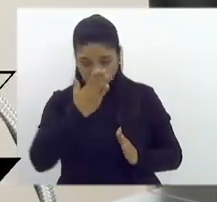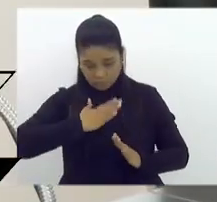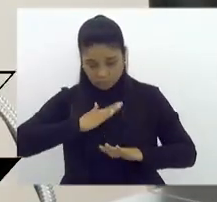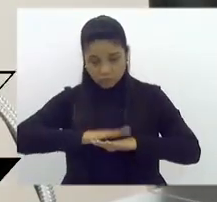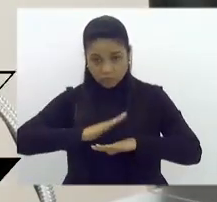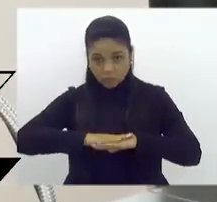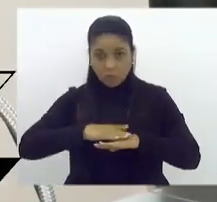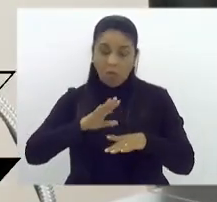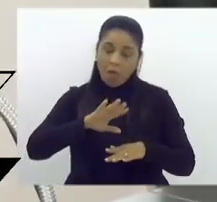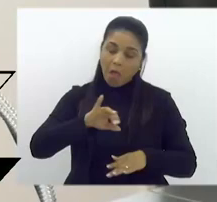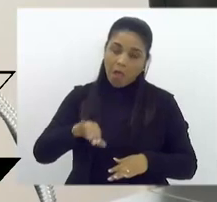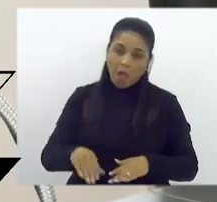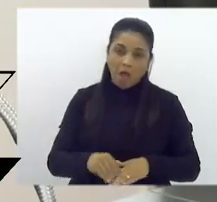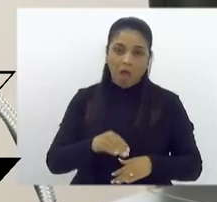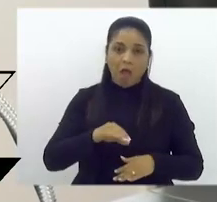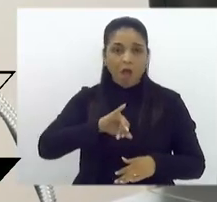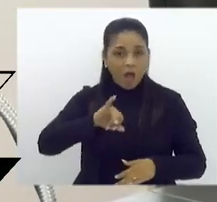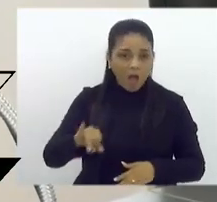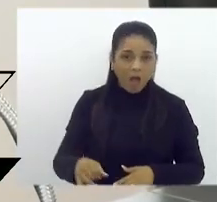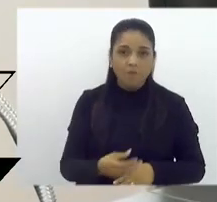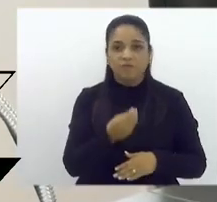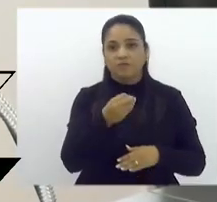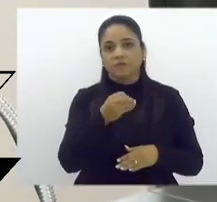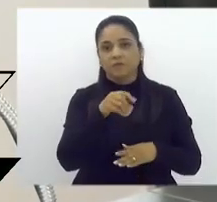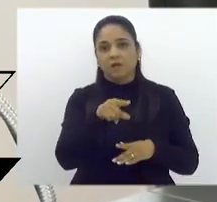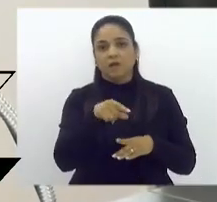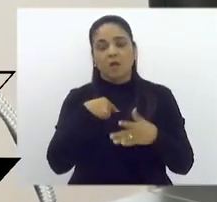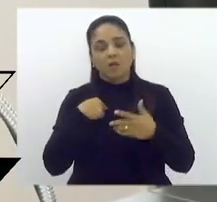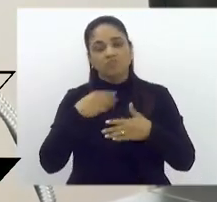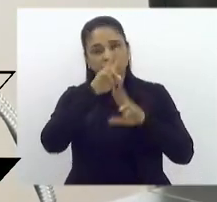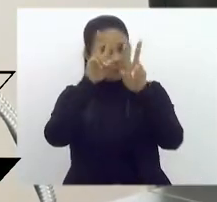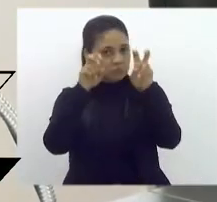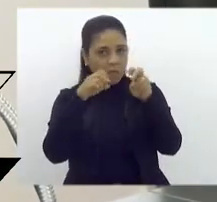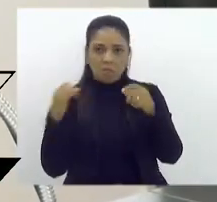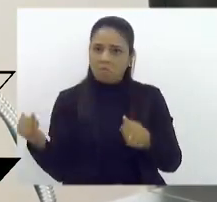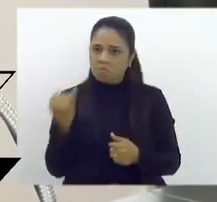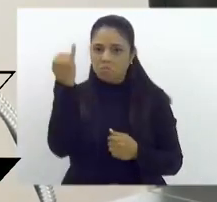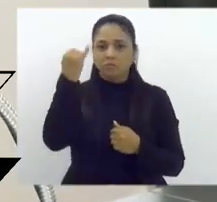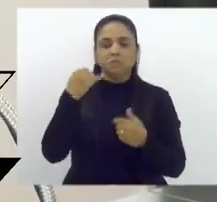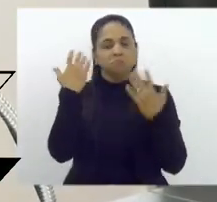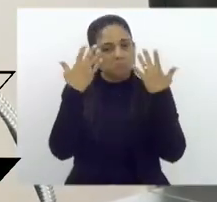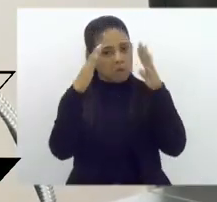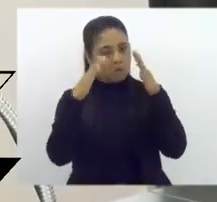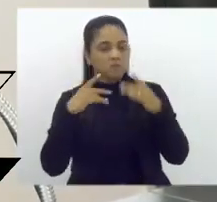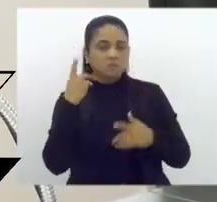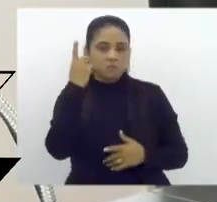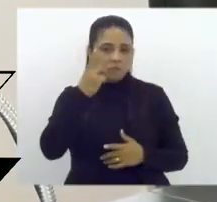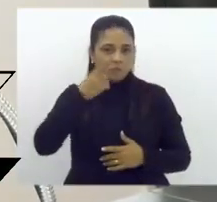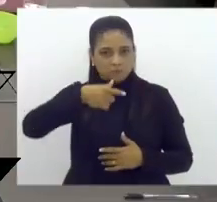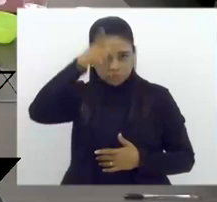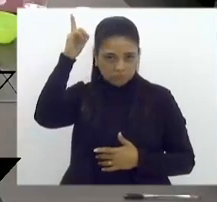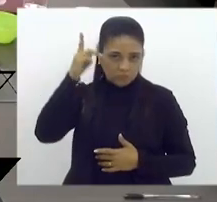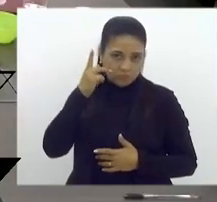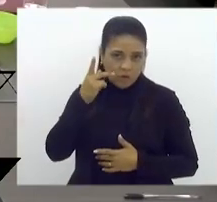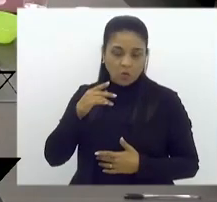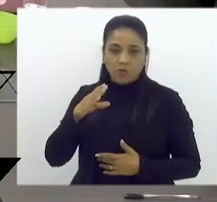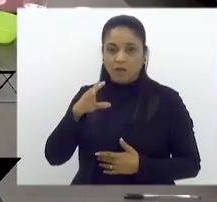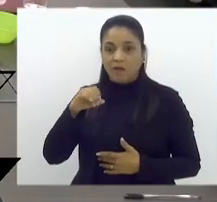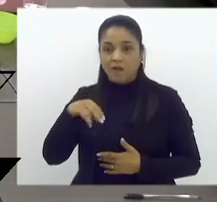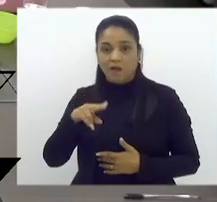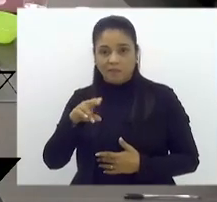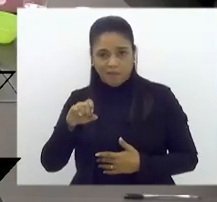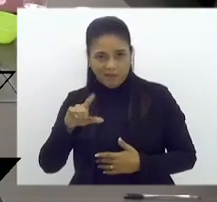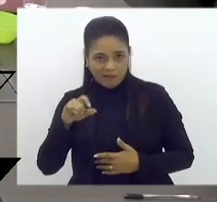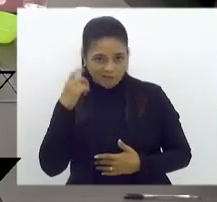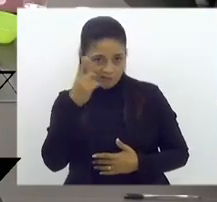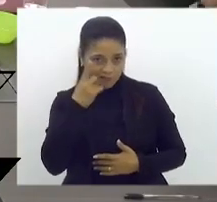sejam aproveitados. Obrigado, e a gente avança, porque é um tema de fato relevante. Parabenizar o deputado Luiz Paulo e o deputado Canella. Senhor presidente. Pois